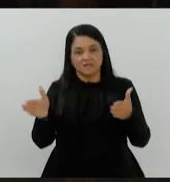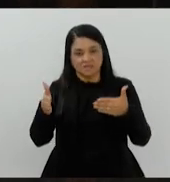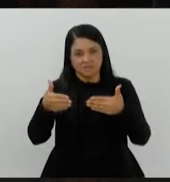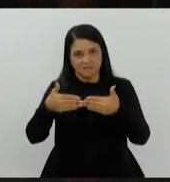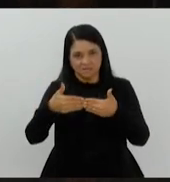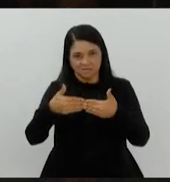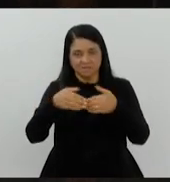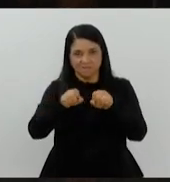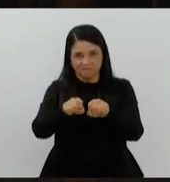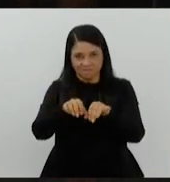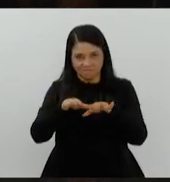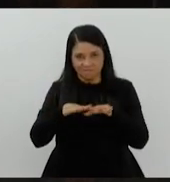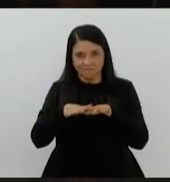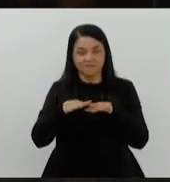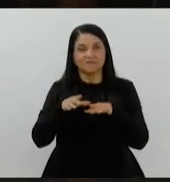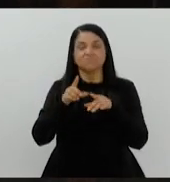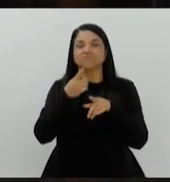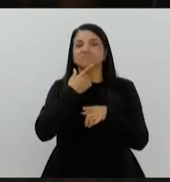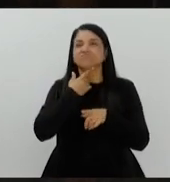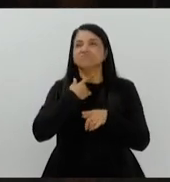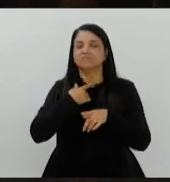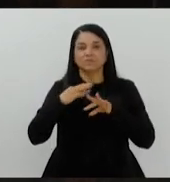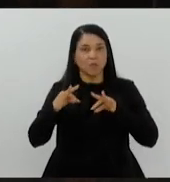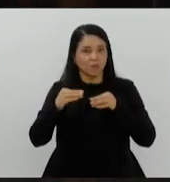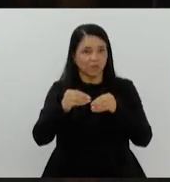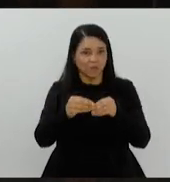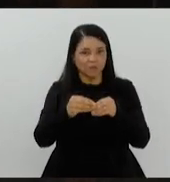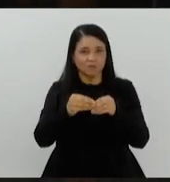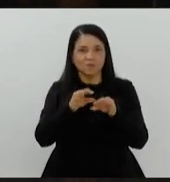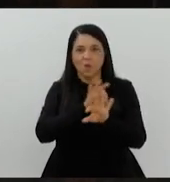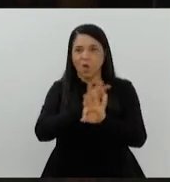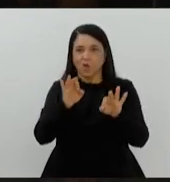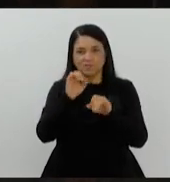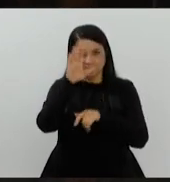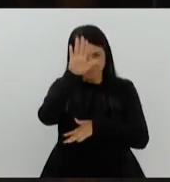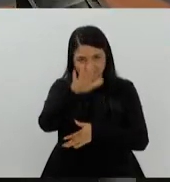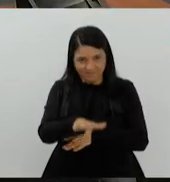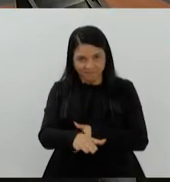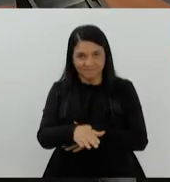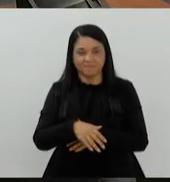encerrada a presente sessão, desejando a todos uma ótima tarde.